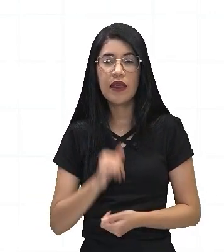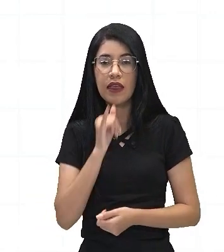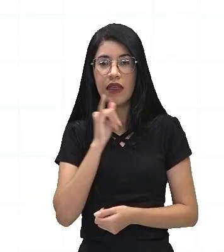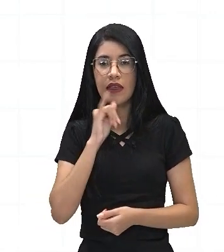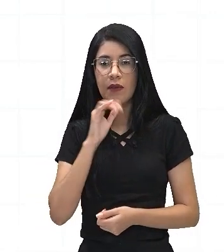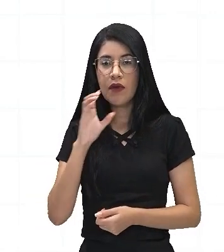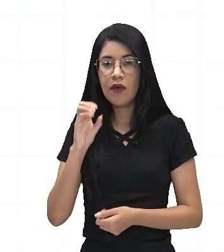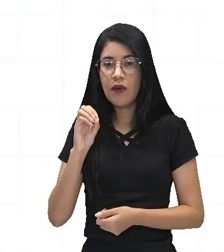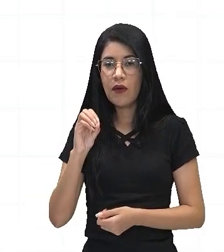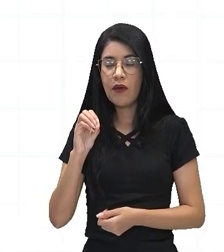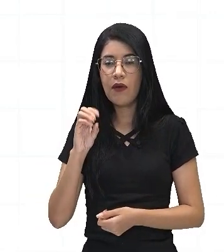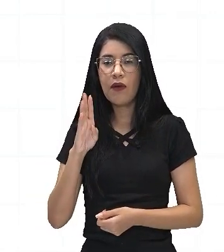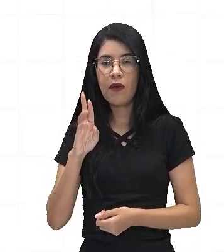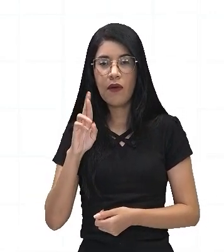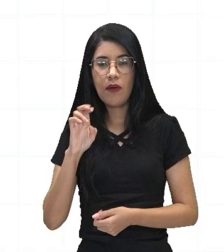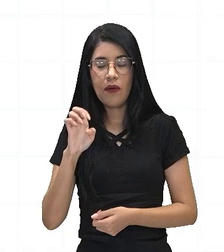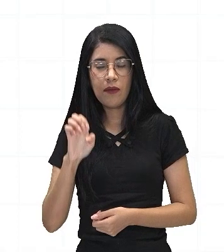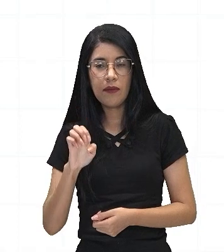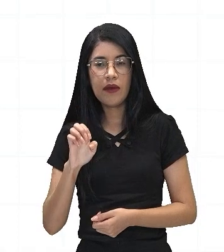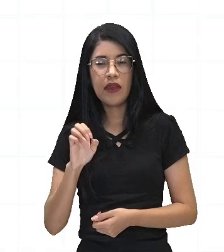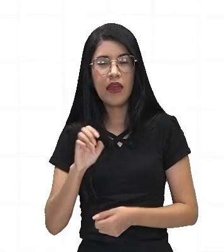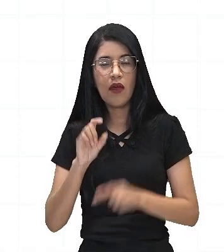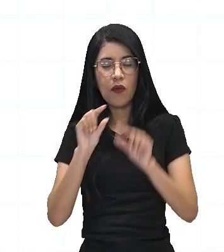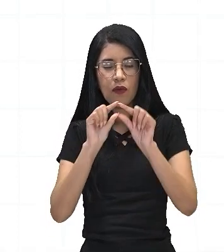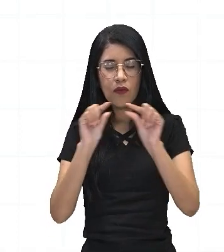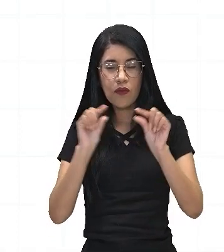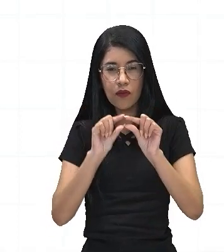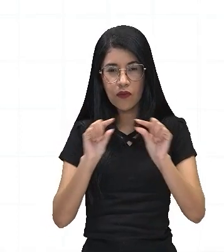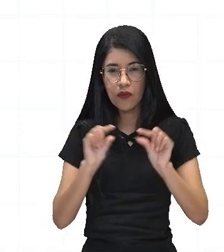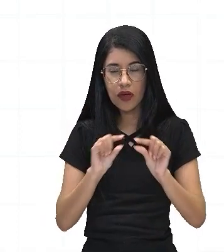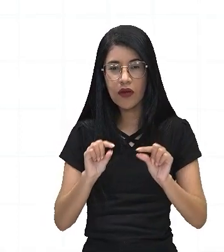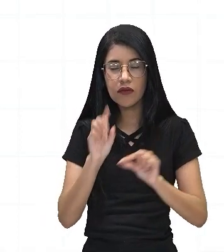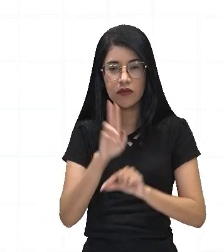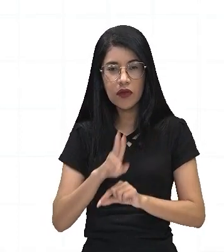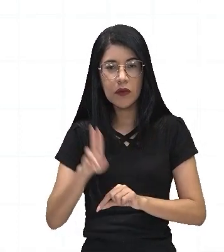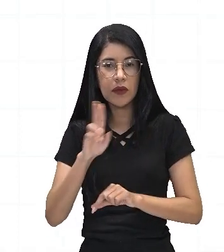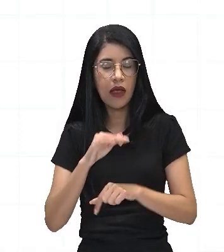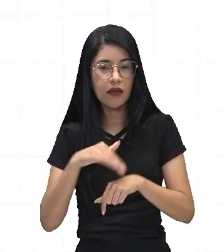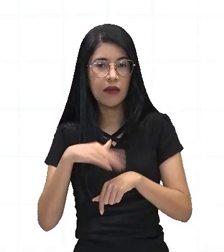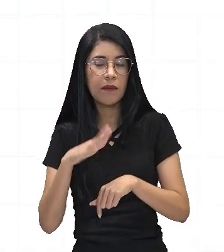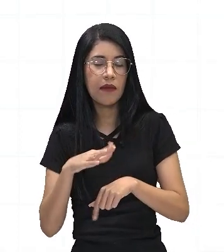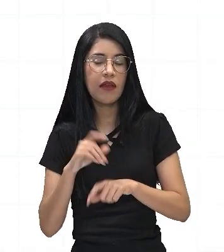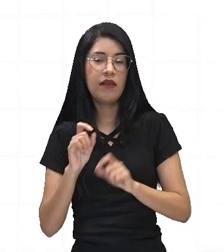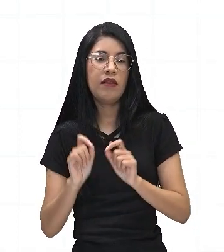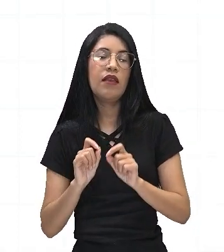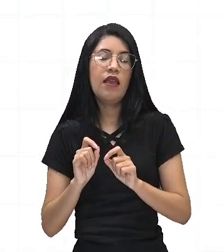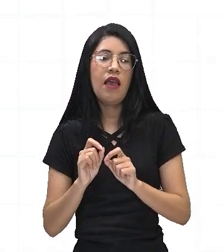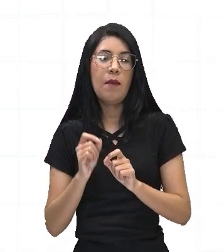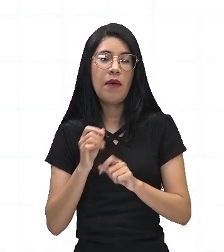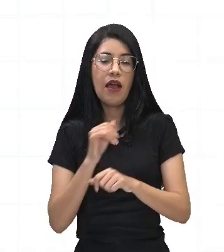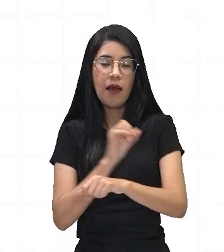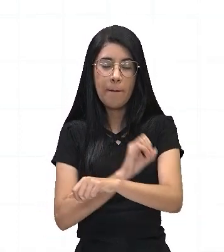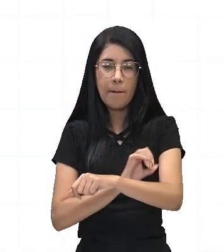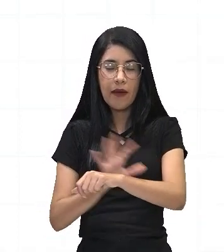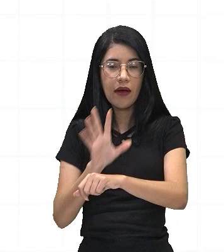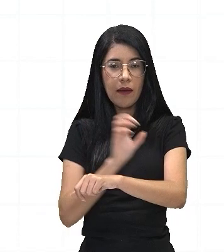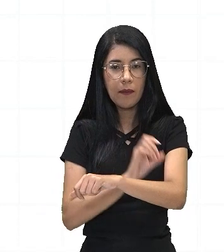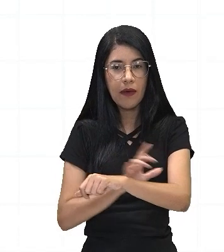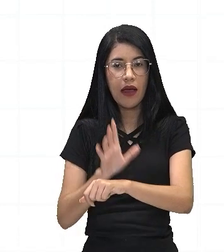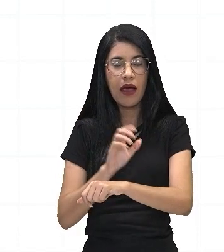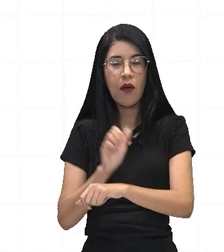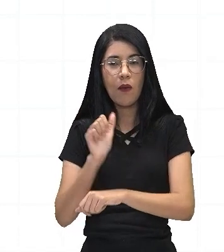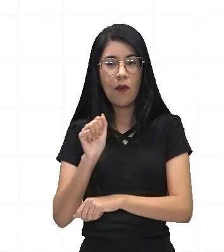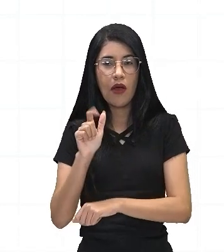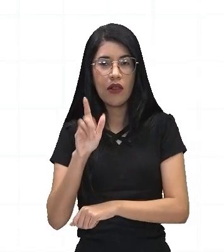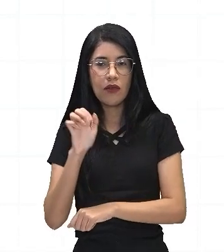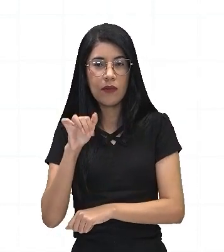cobre, né, os fios de cobre que vão ser utilizados ali nas fiações, né, para se ter essa corrente elétrica, o alumínio,